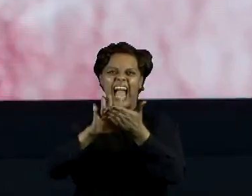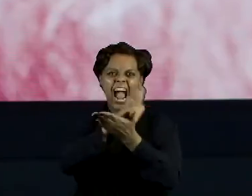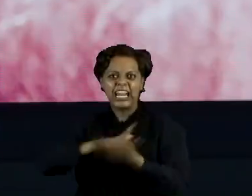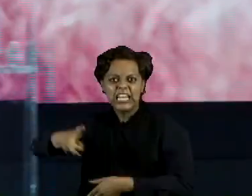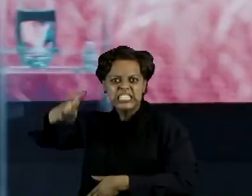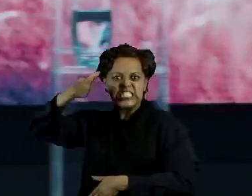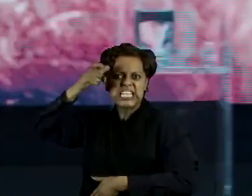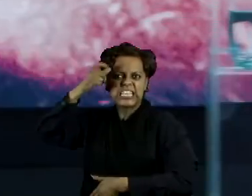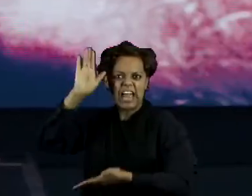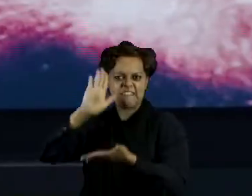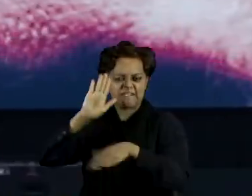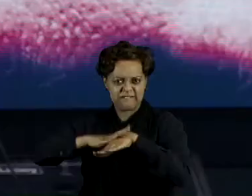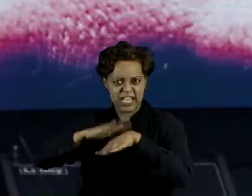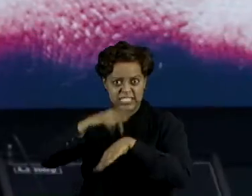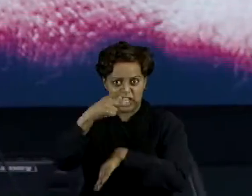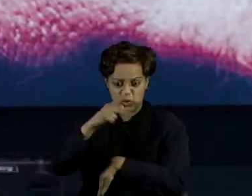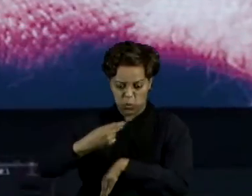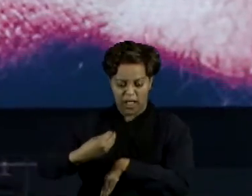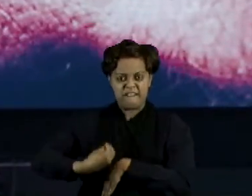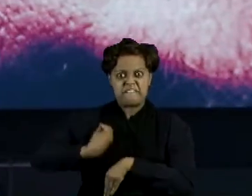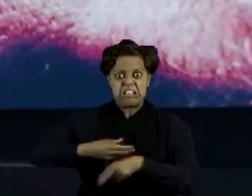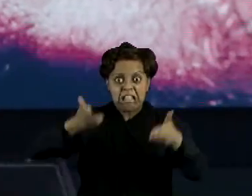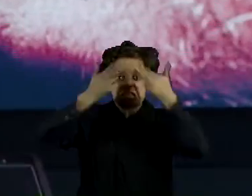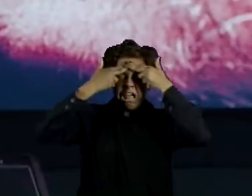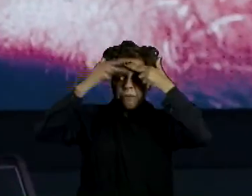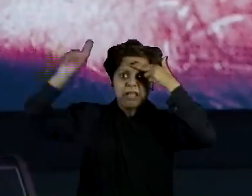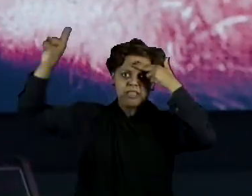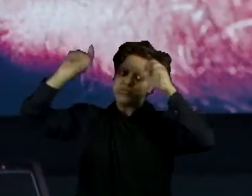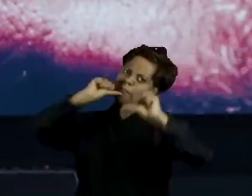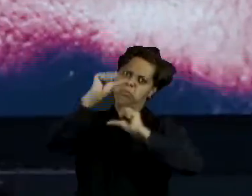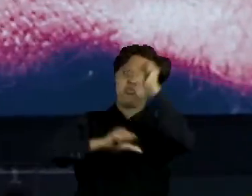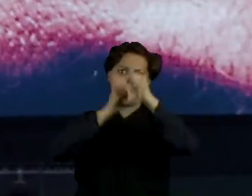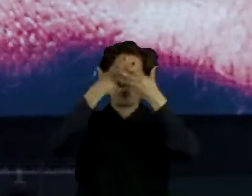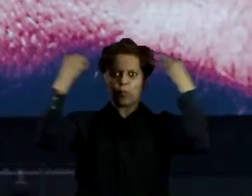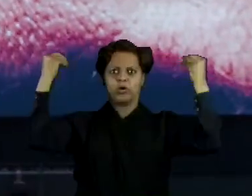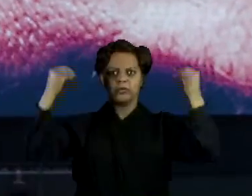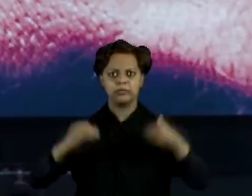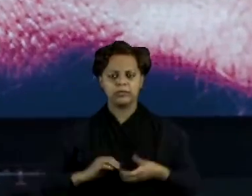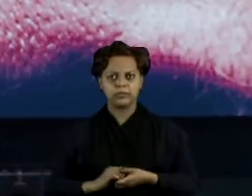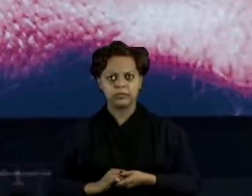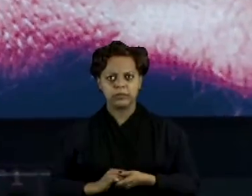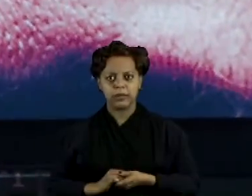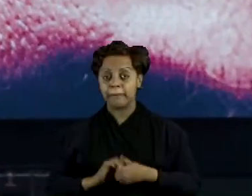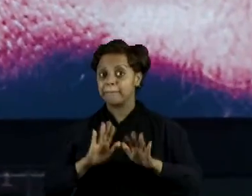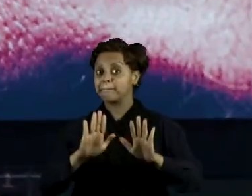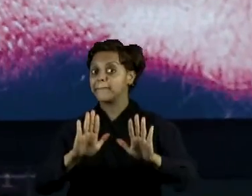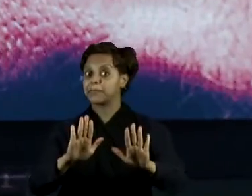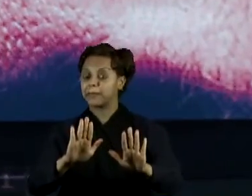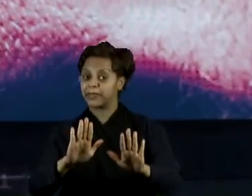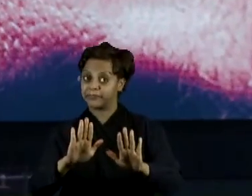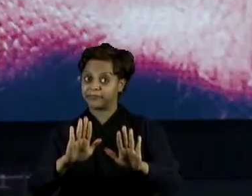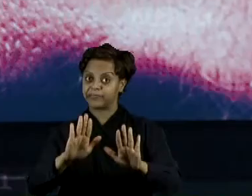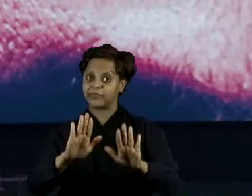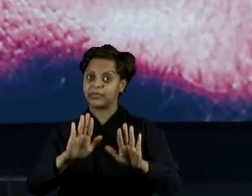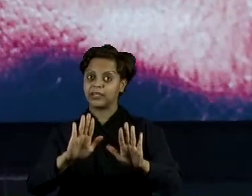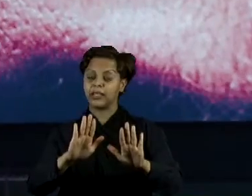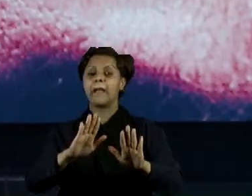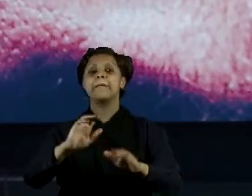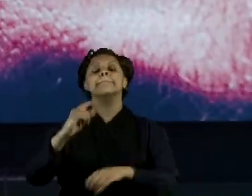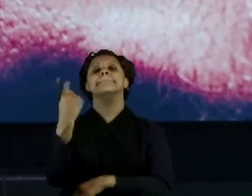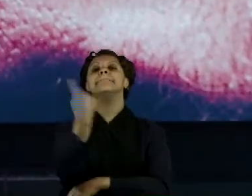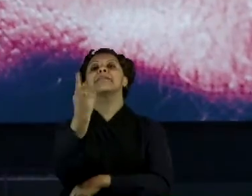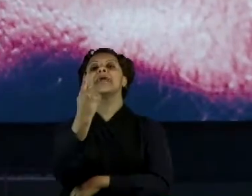tenha feito na tua vida que Deus não pode transformar. Mas tudo começa pela fé.